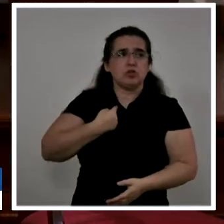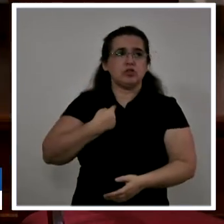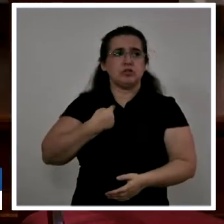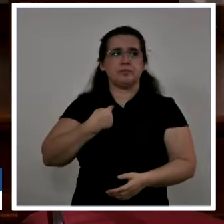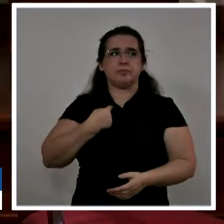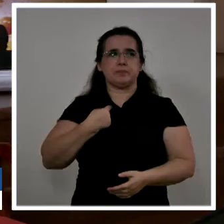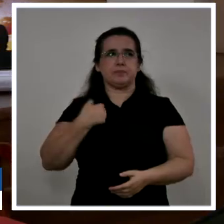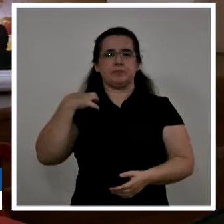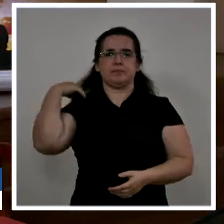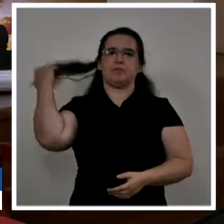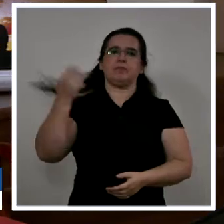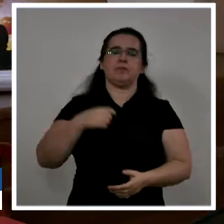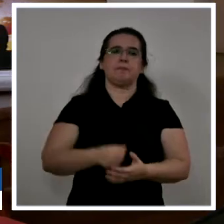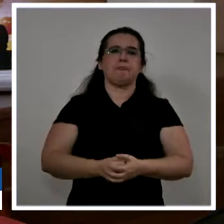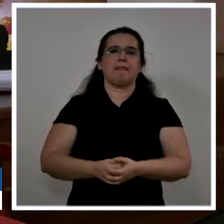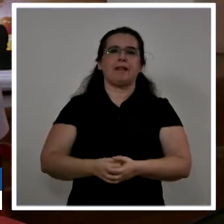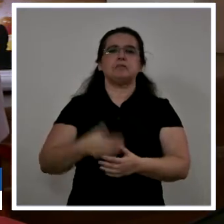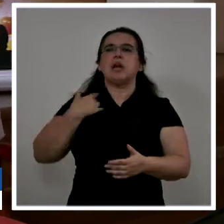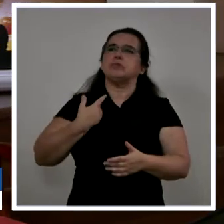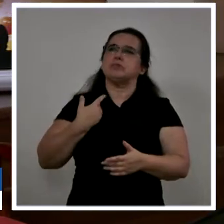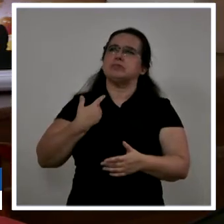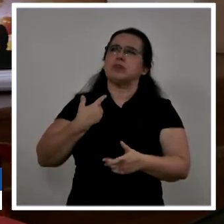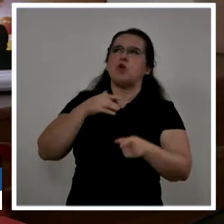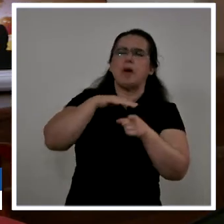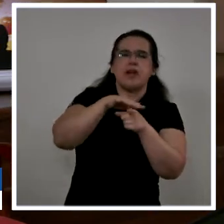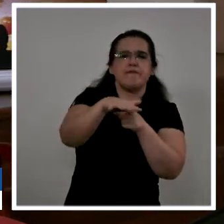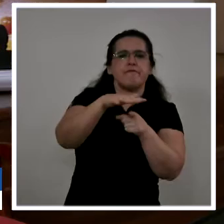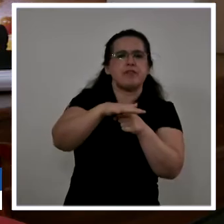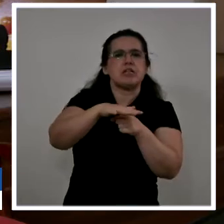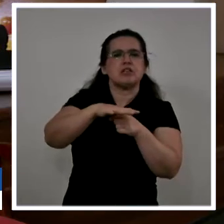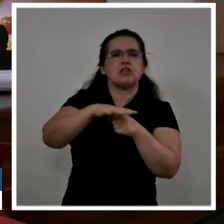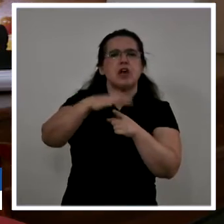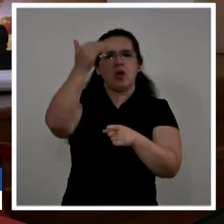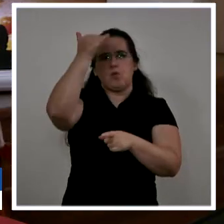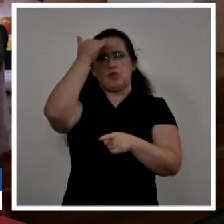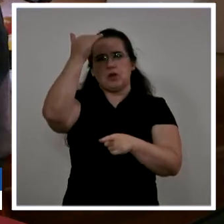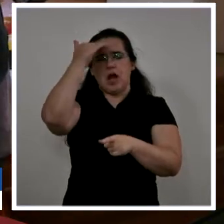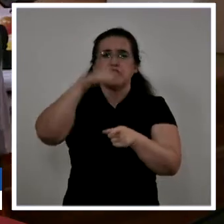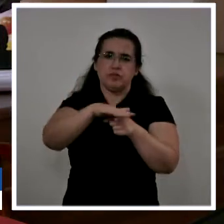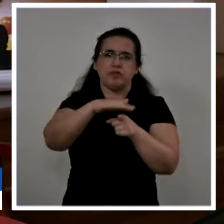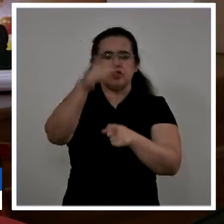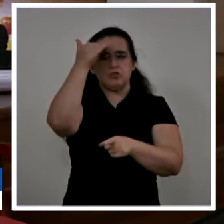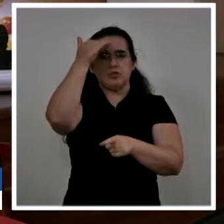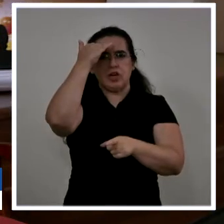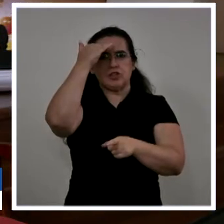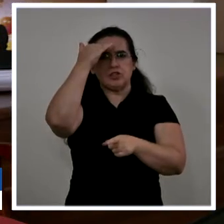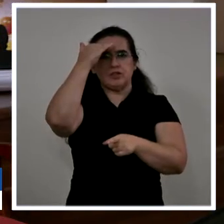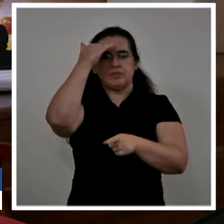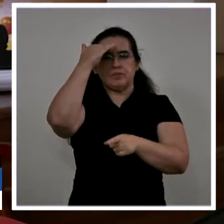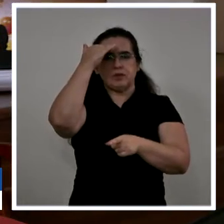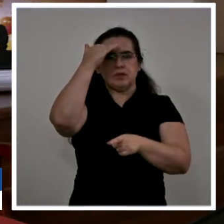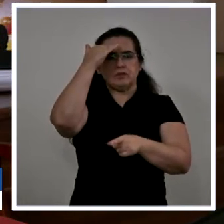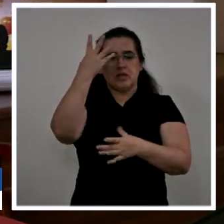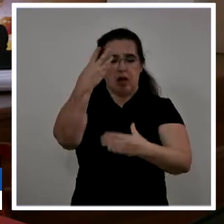moral compasses, moral influences. Nascemos já com, digamos, princípios morais, influências morais, in our makeup, que já